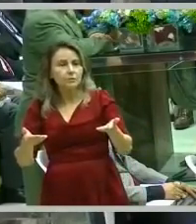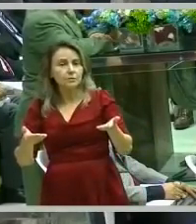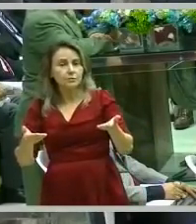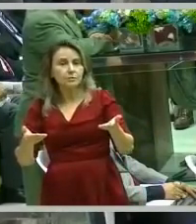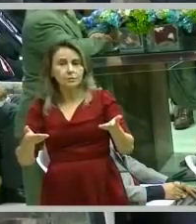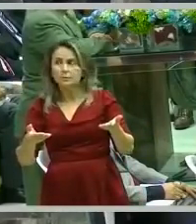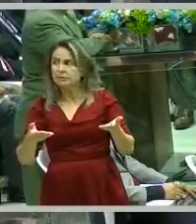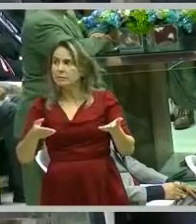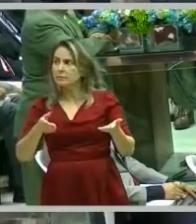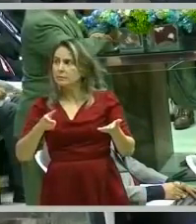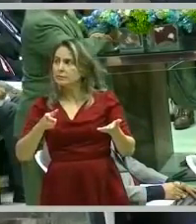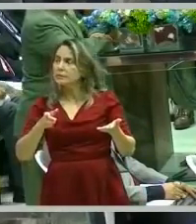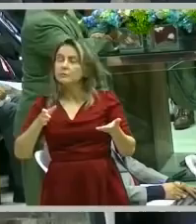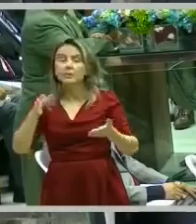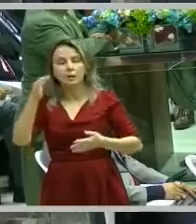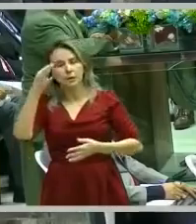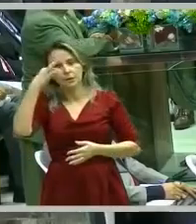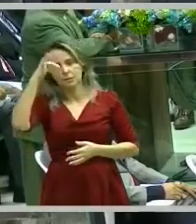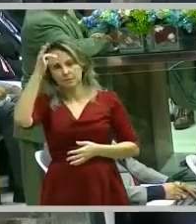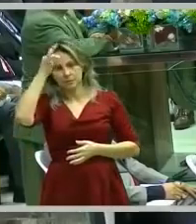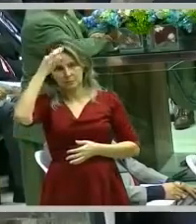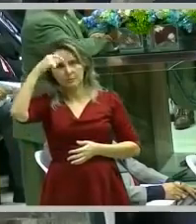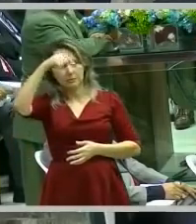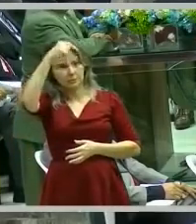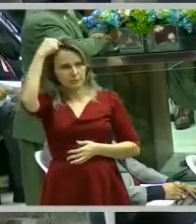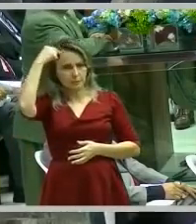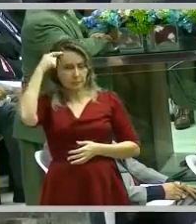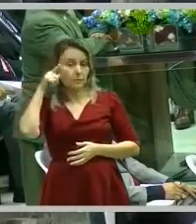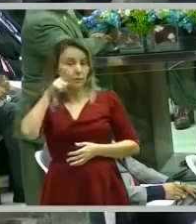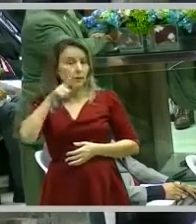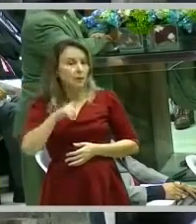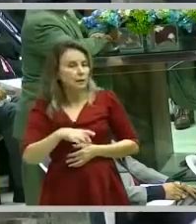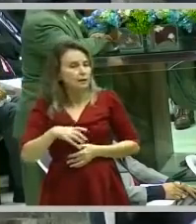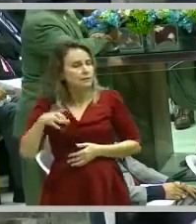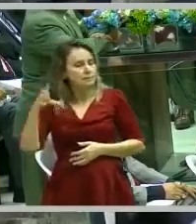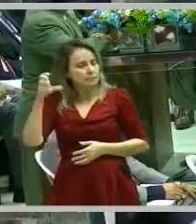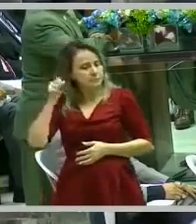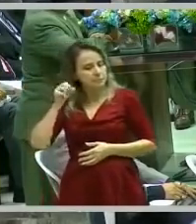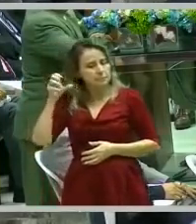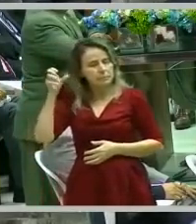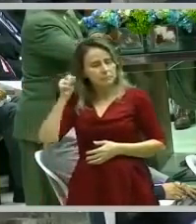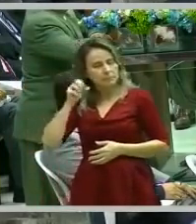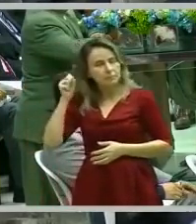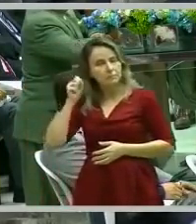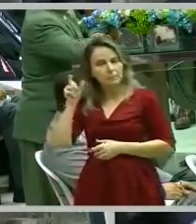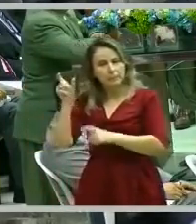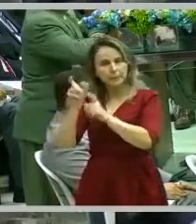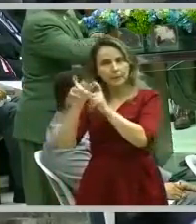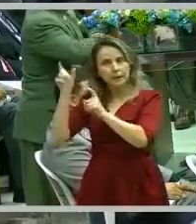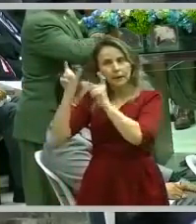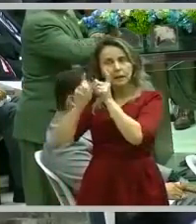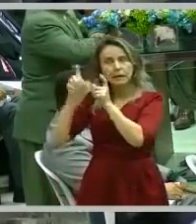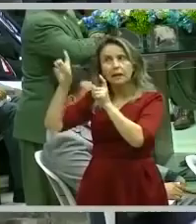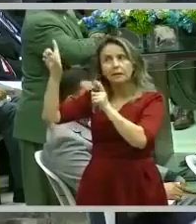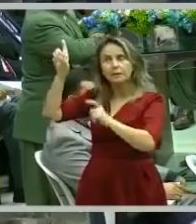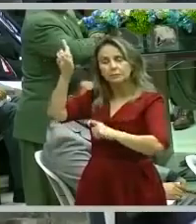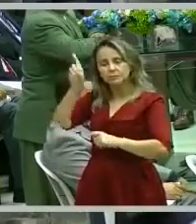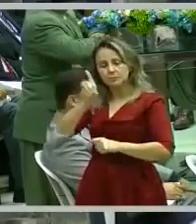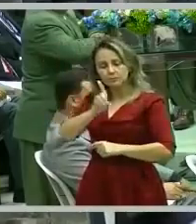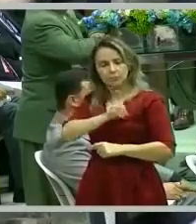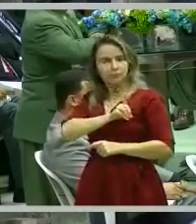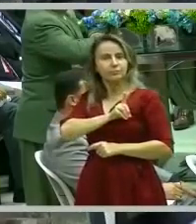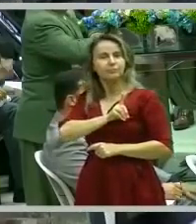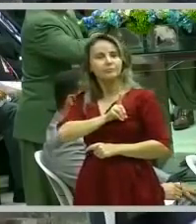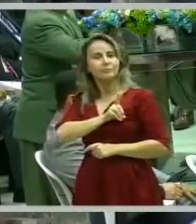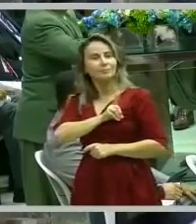está escrito quem é que faz essa obra? É o Espírito Santo. Quando você ouve a palavra de Deus, quando você deixa Deus entrar na sua vida, quando Deus entra